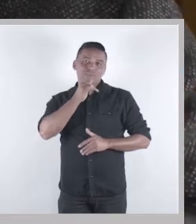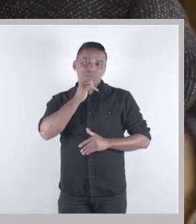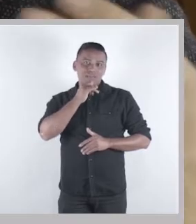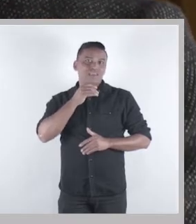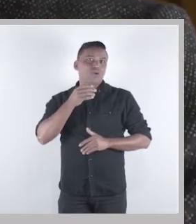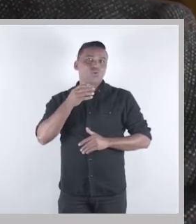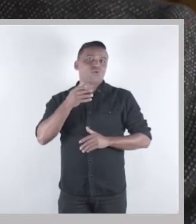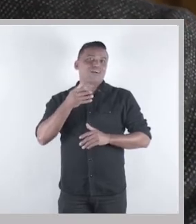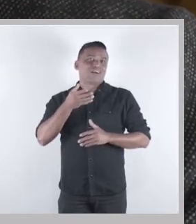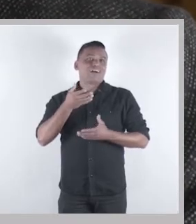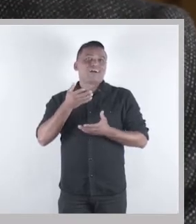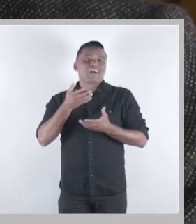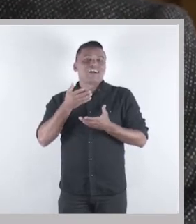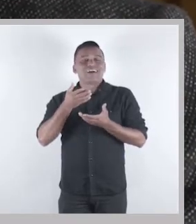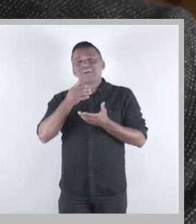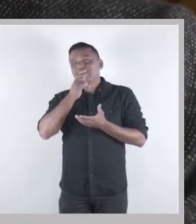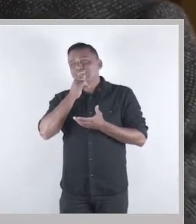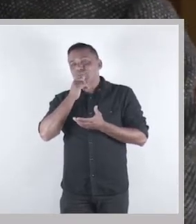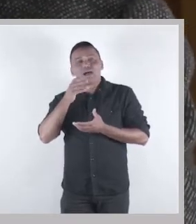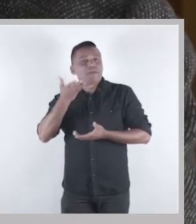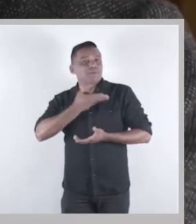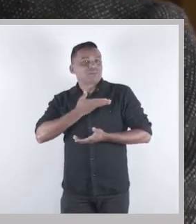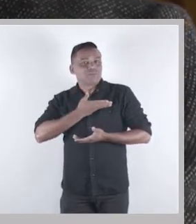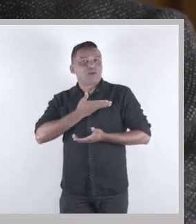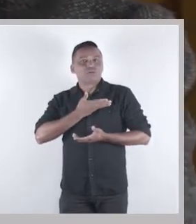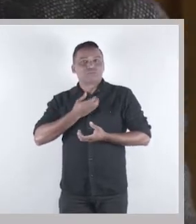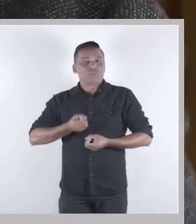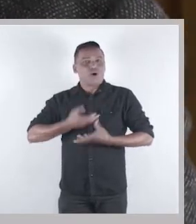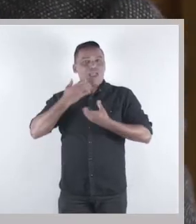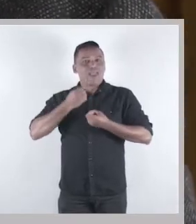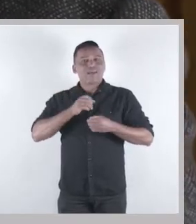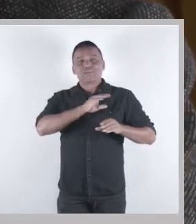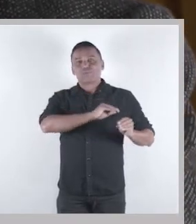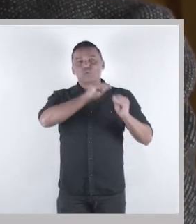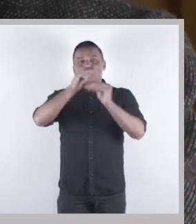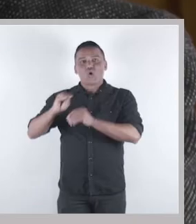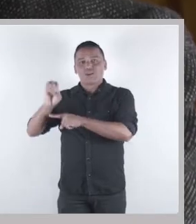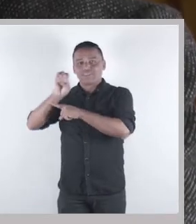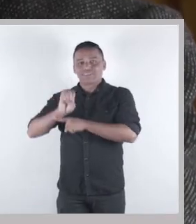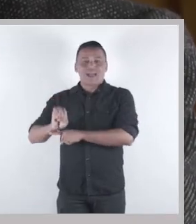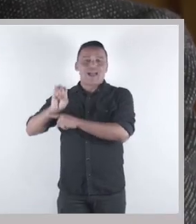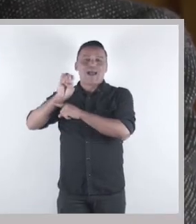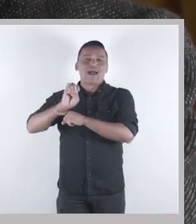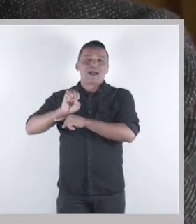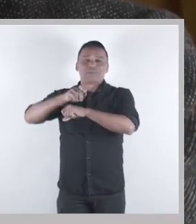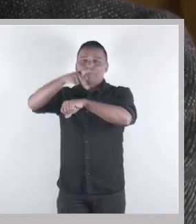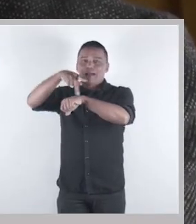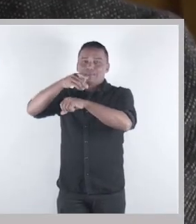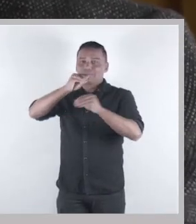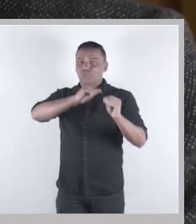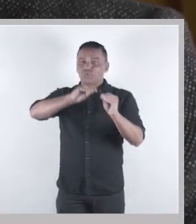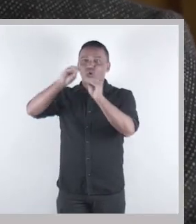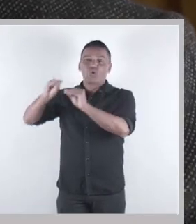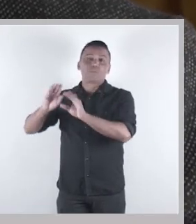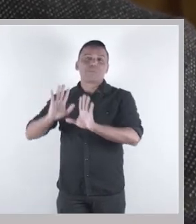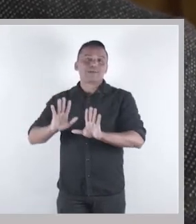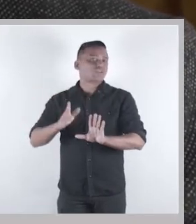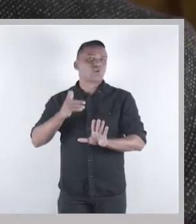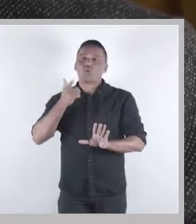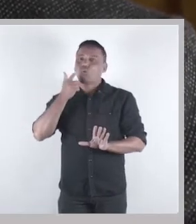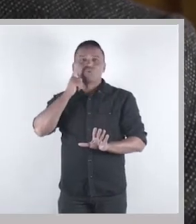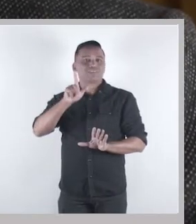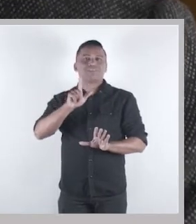para outros estados né e outro país mas eu não consigo sair de minas né você não por aqui mas eu sou